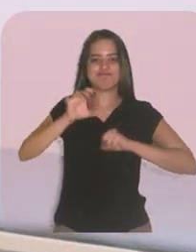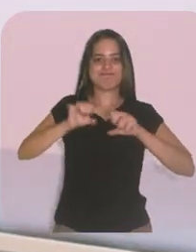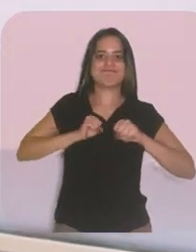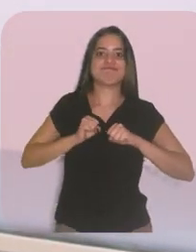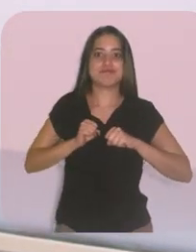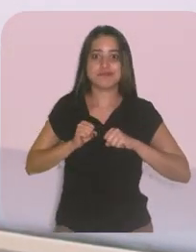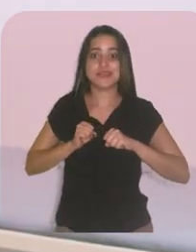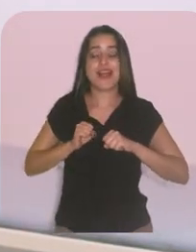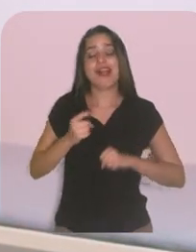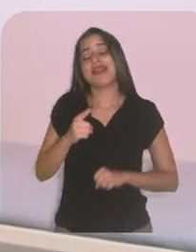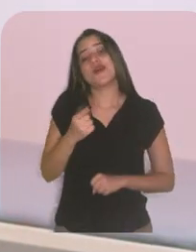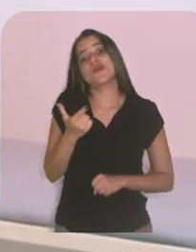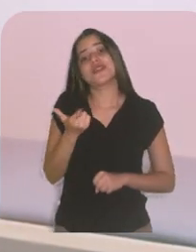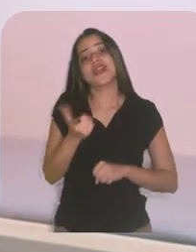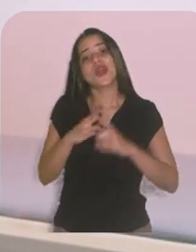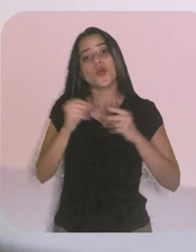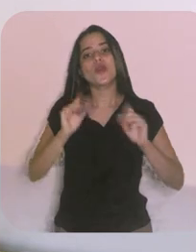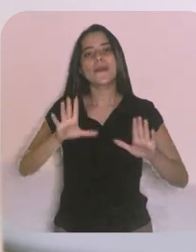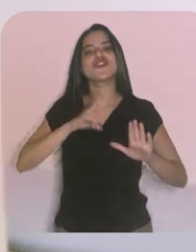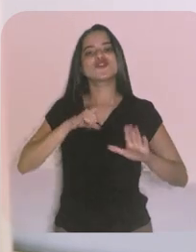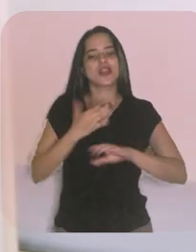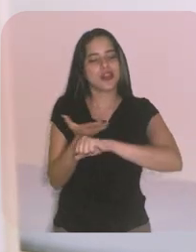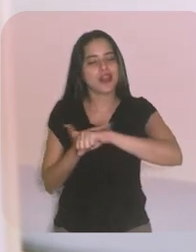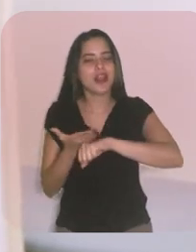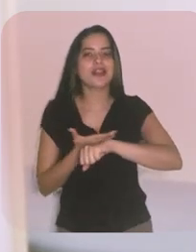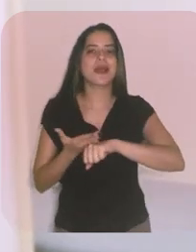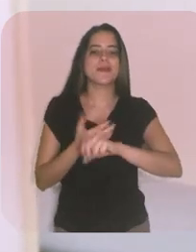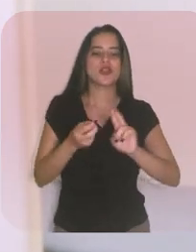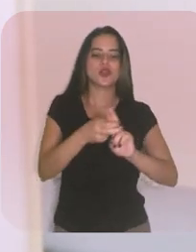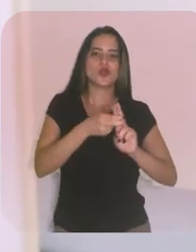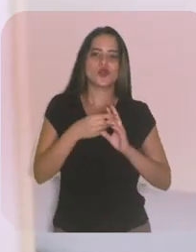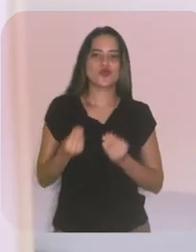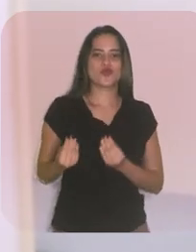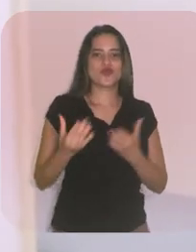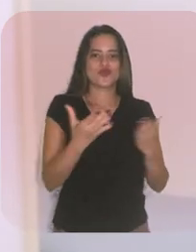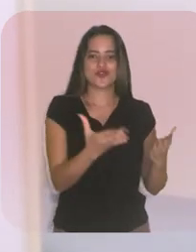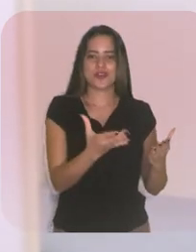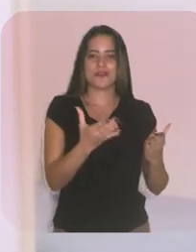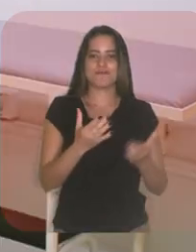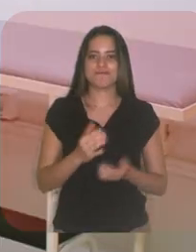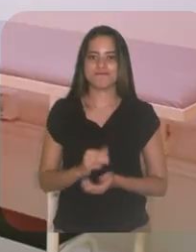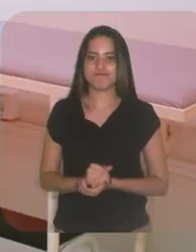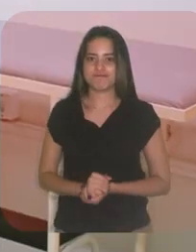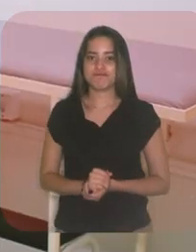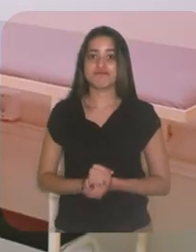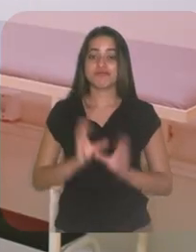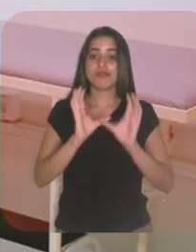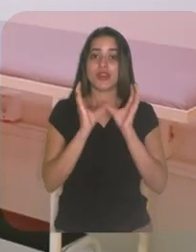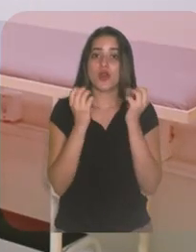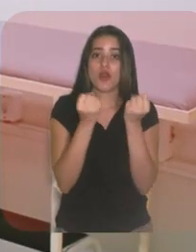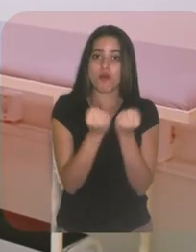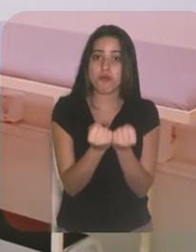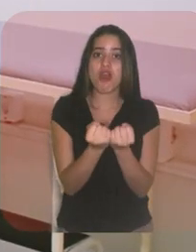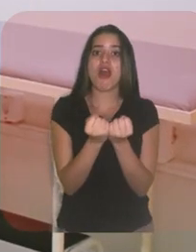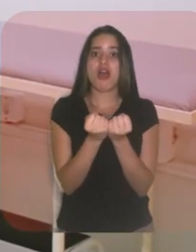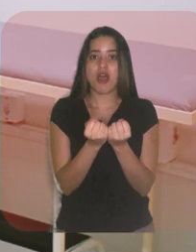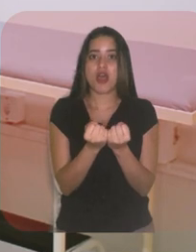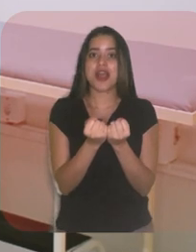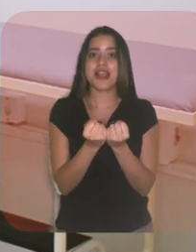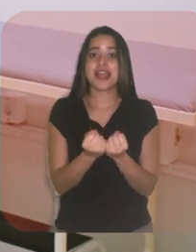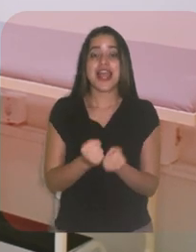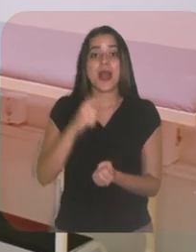apesar de não ter cura ele tem tratamento e esse tratamento é disponibilizado pelo sistema único de saúde a Organização Mundial de Saúde